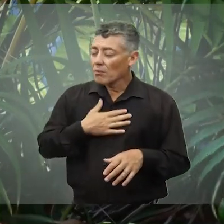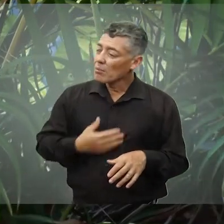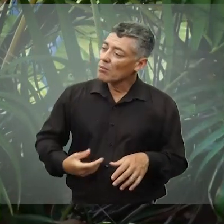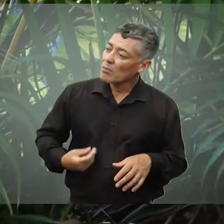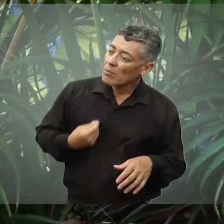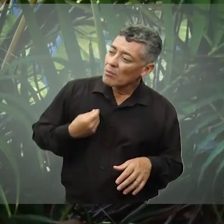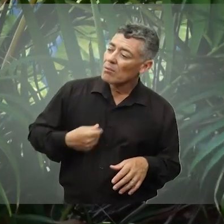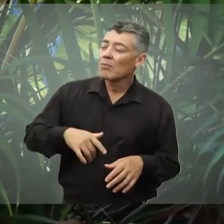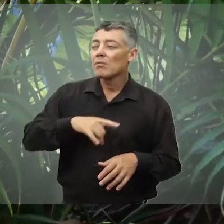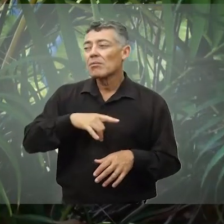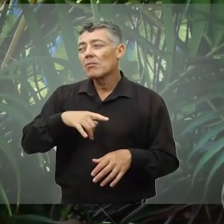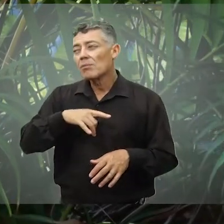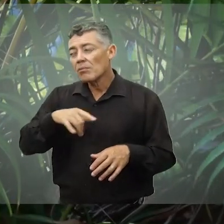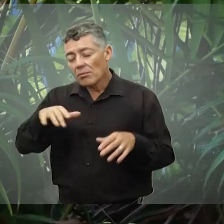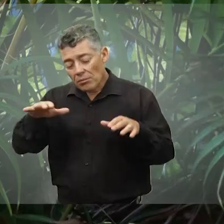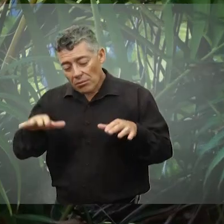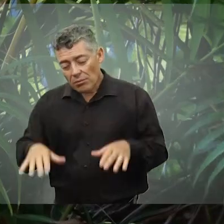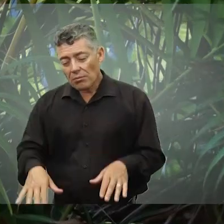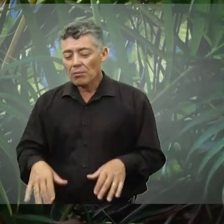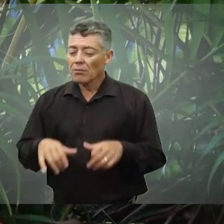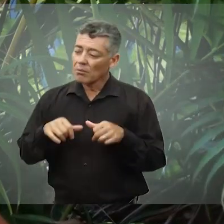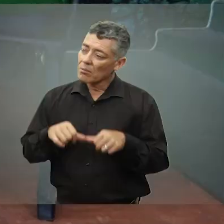pra vadiar.